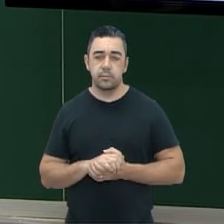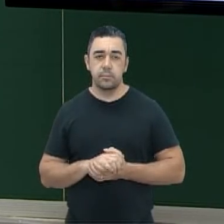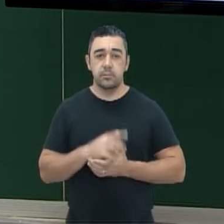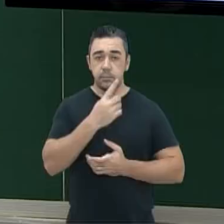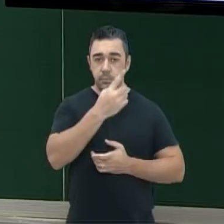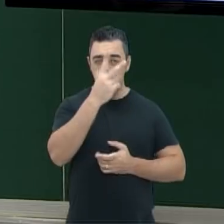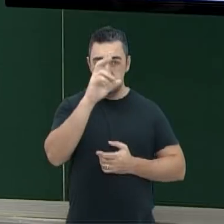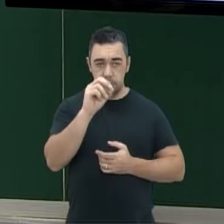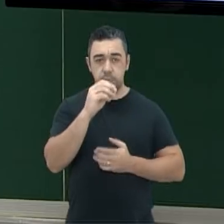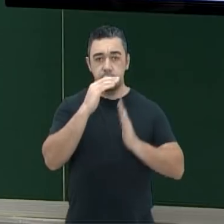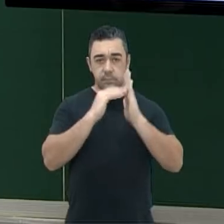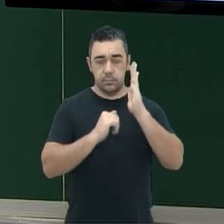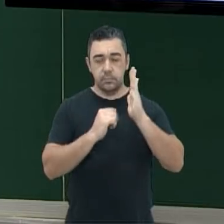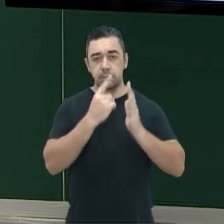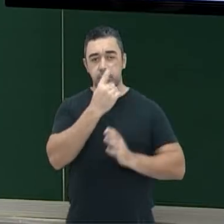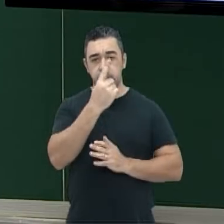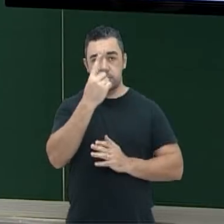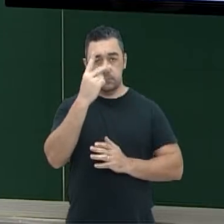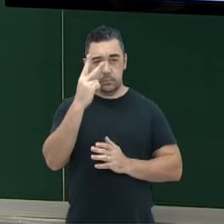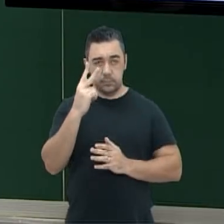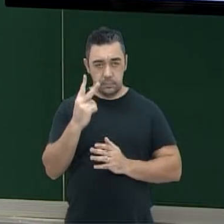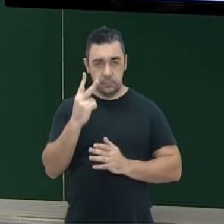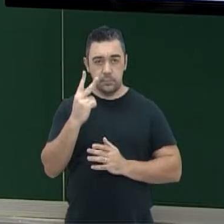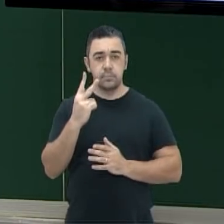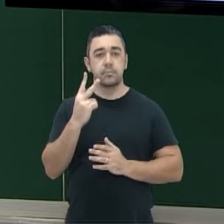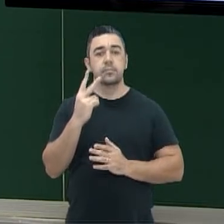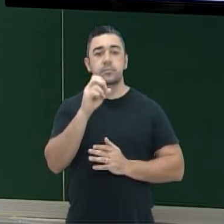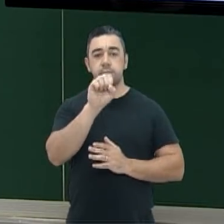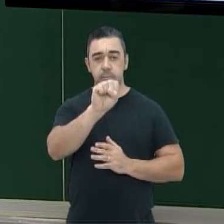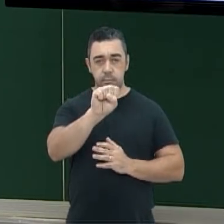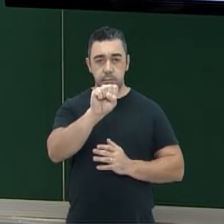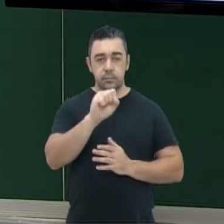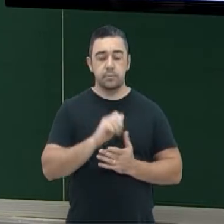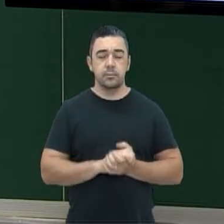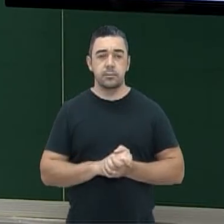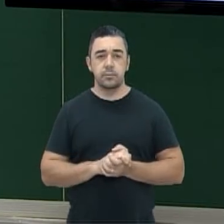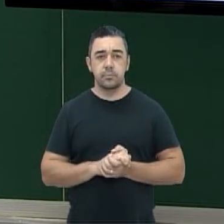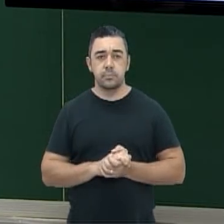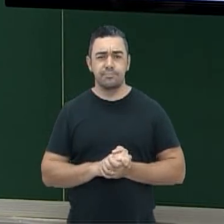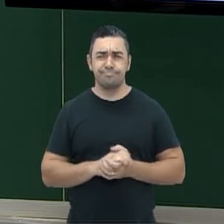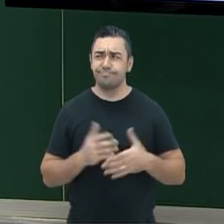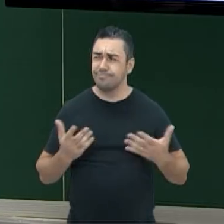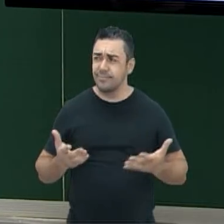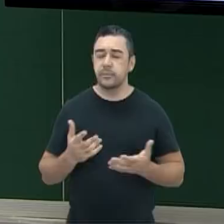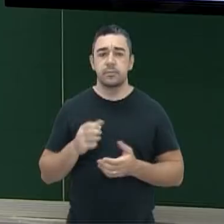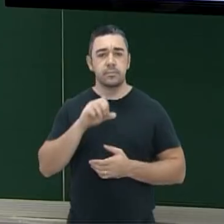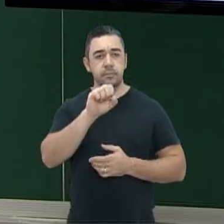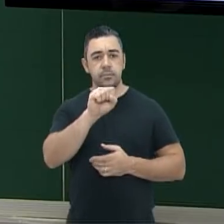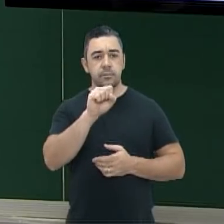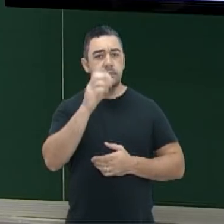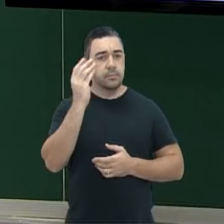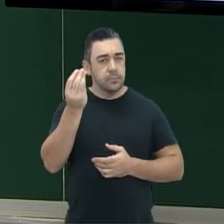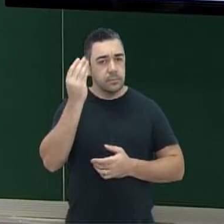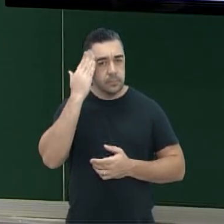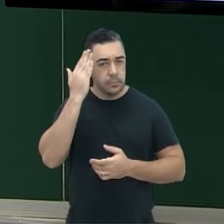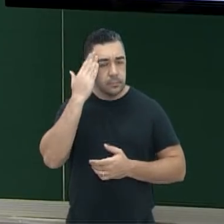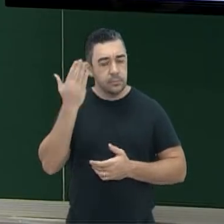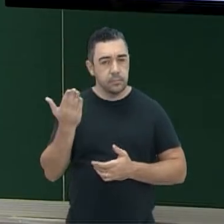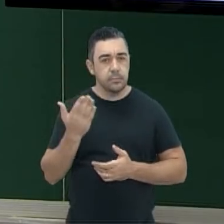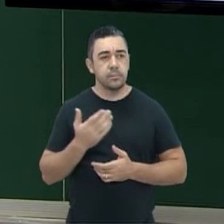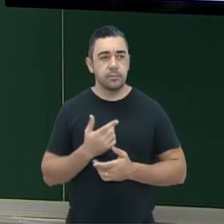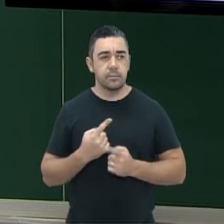120 menos 112 vai dar 8. Ai, professora, mas como é que a senhora sabe que dá